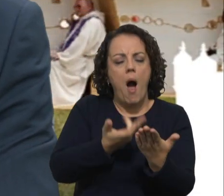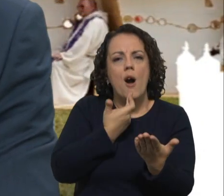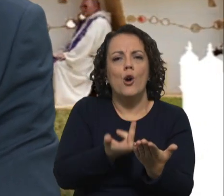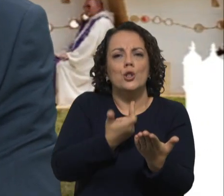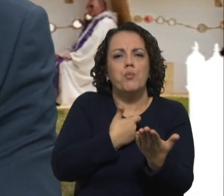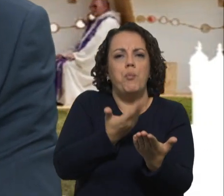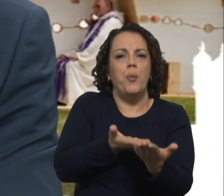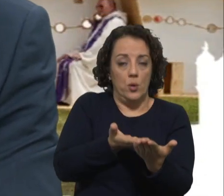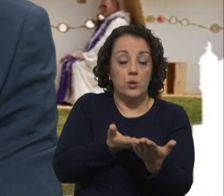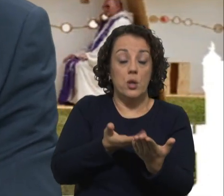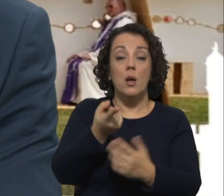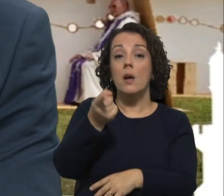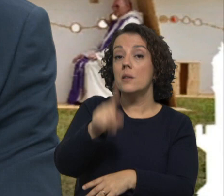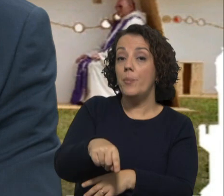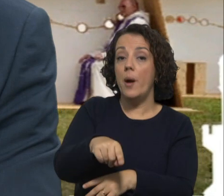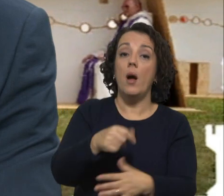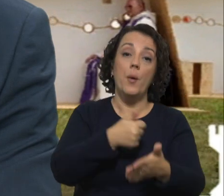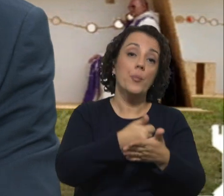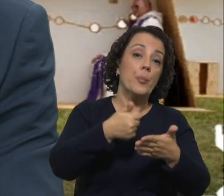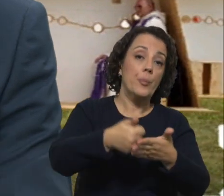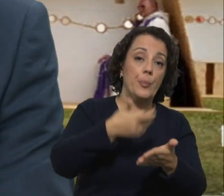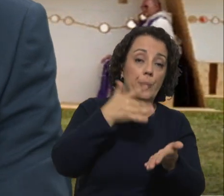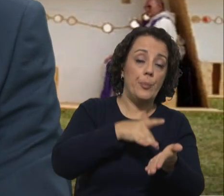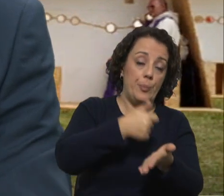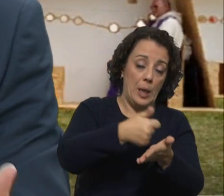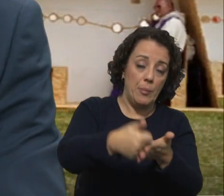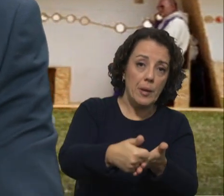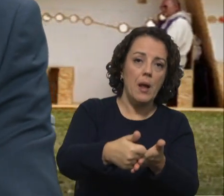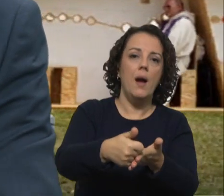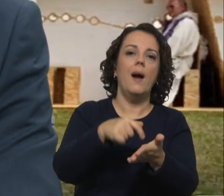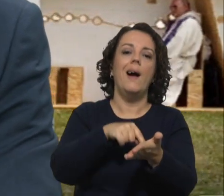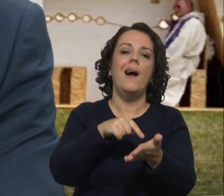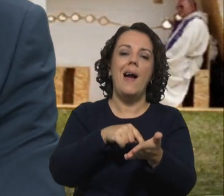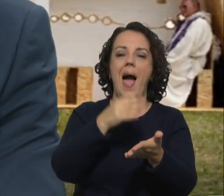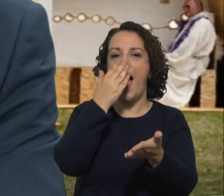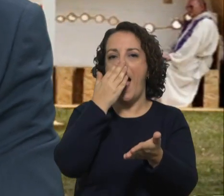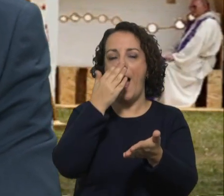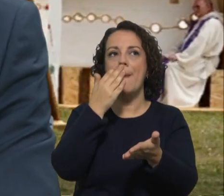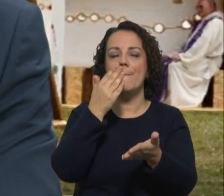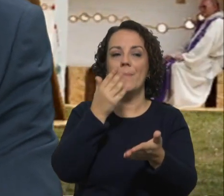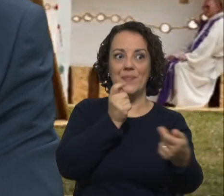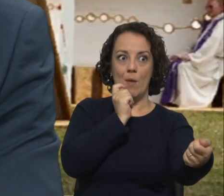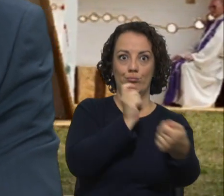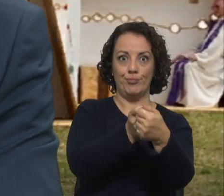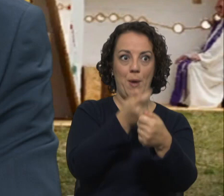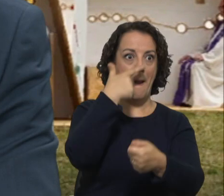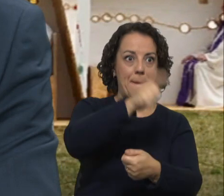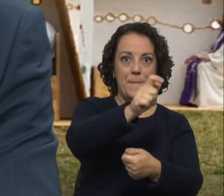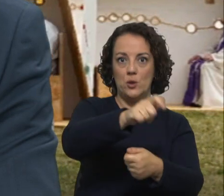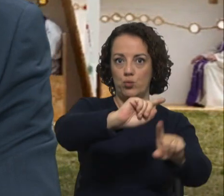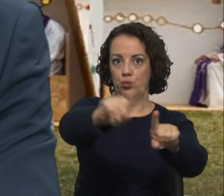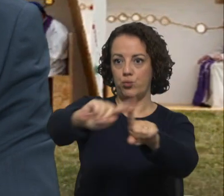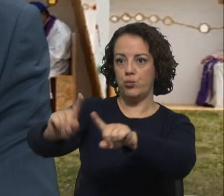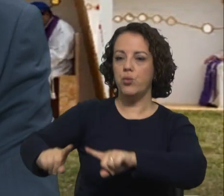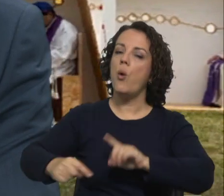tempo que a Bíblia, de alguma forma, que fala a muitas vozes, vai erguendo valores e vai